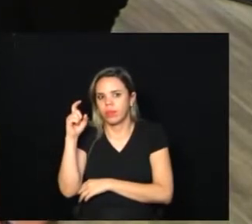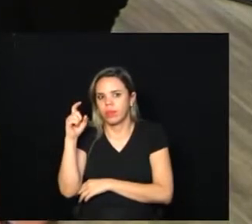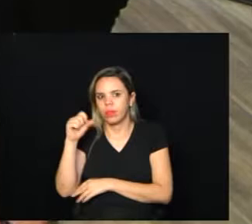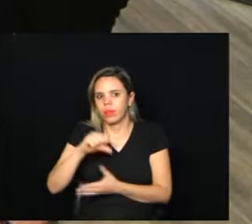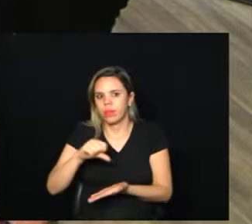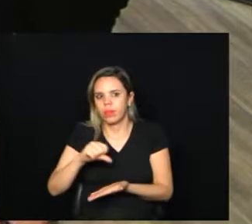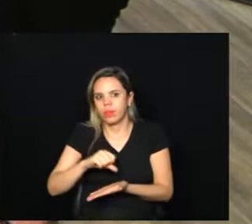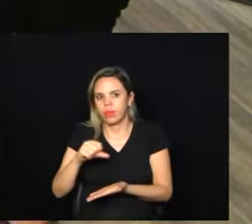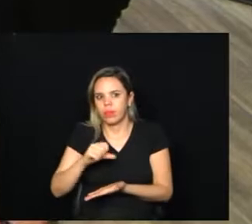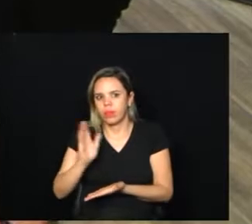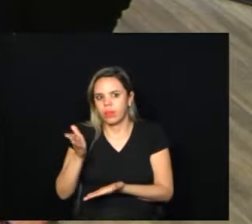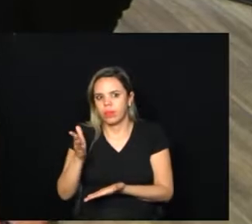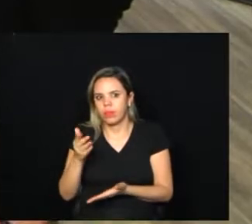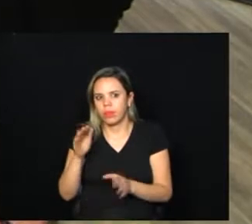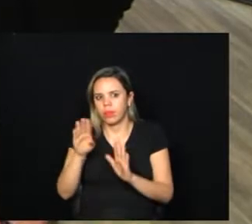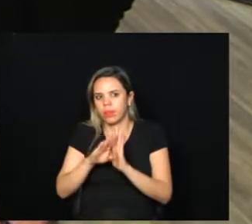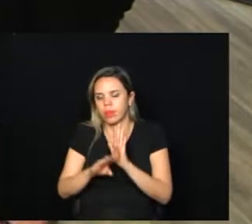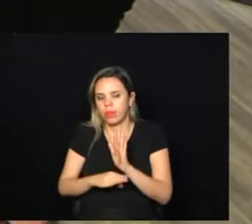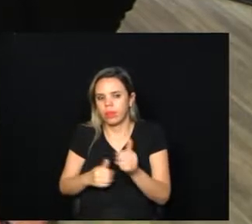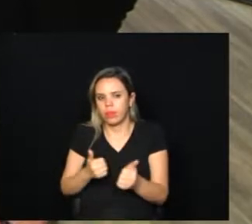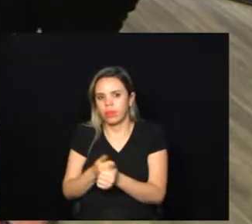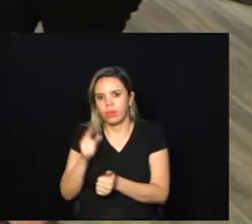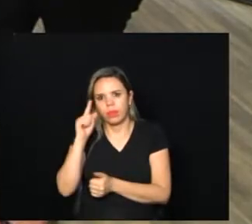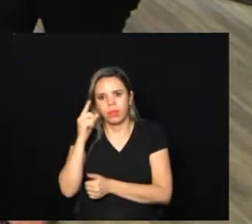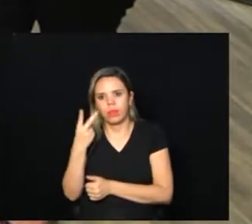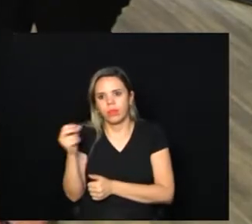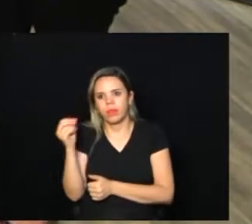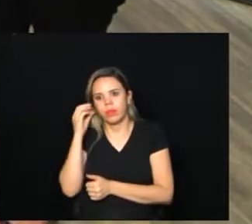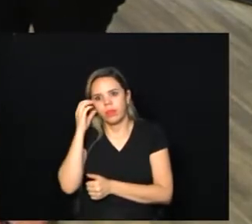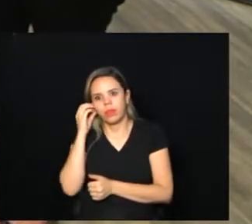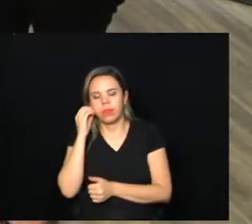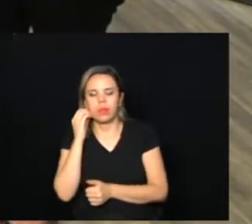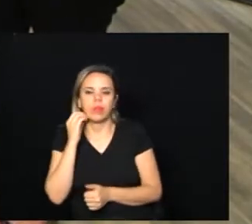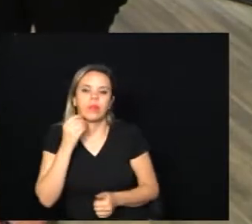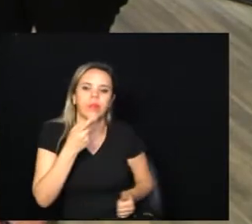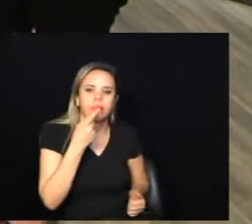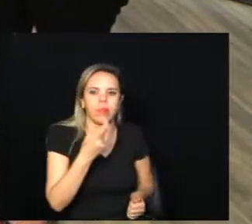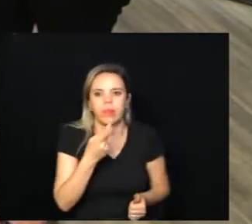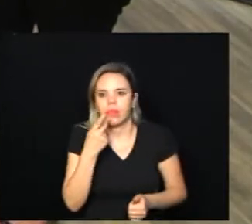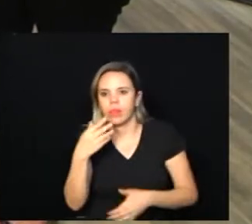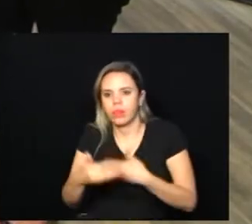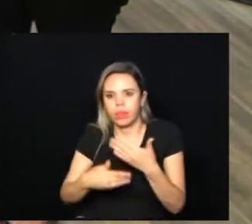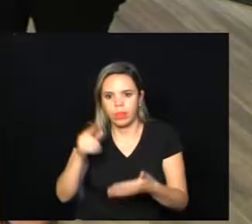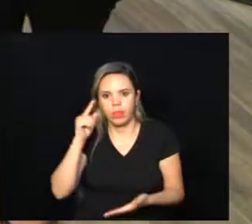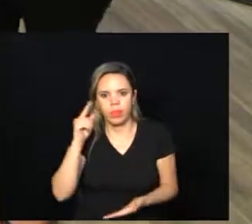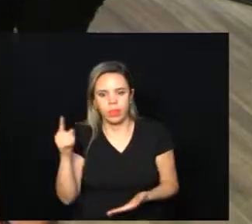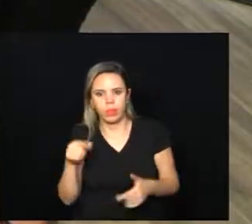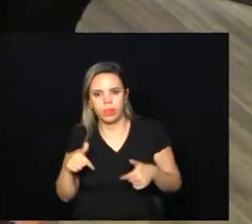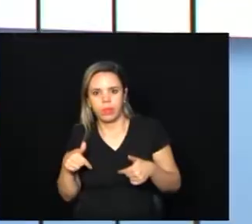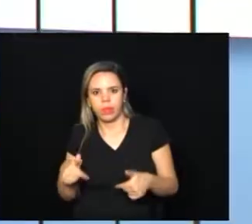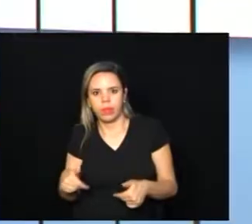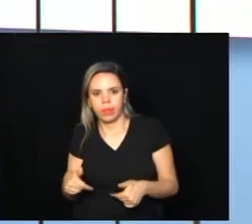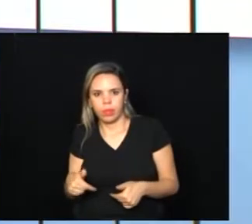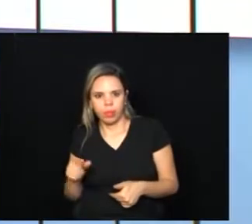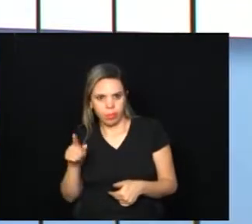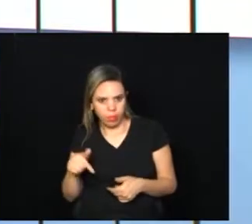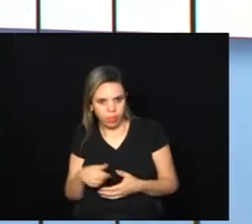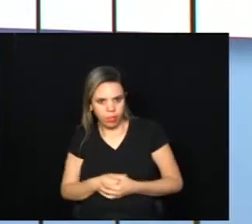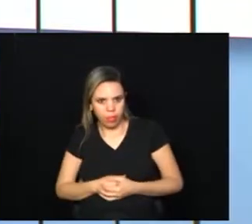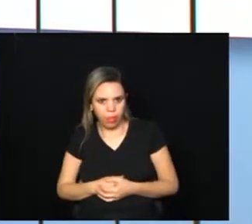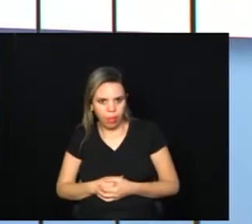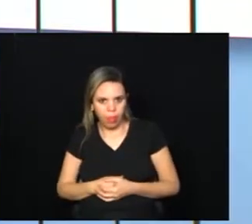região, para você já se programar a partir do dia 20. Isso, a gente vai falar dia a dia das ações, mas